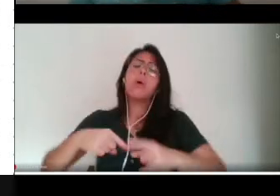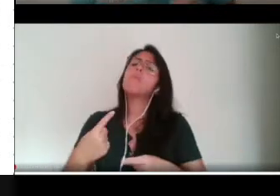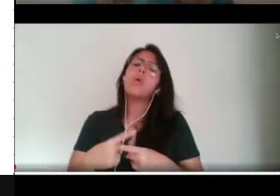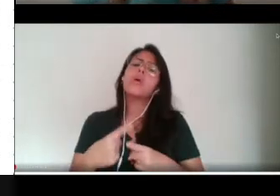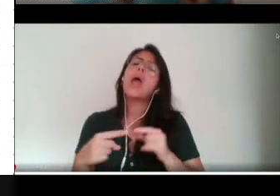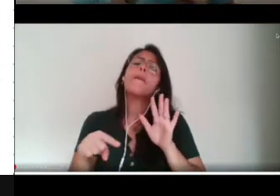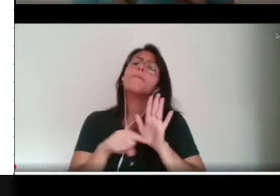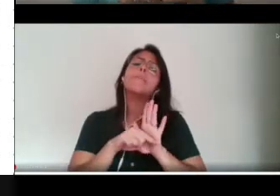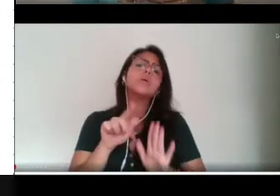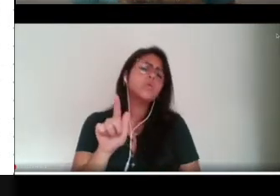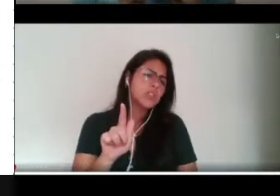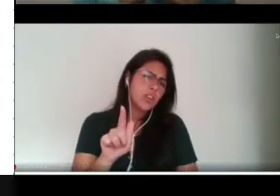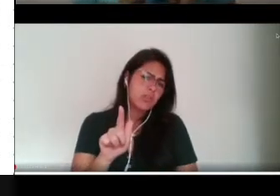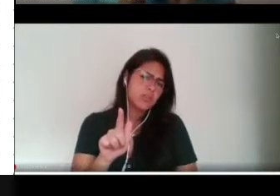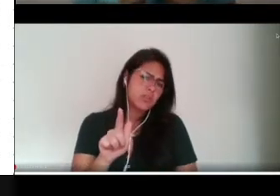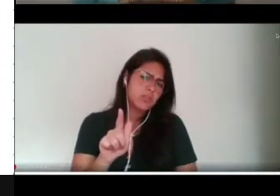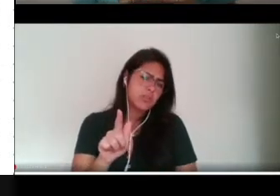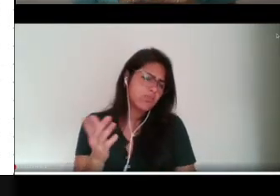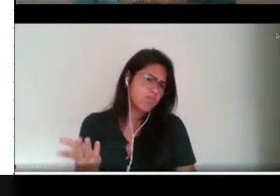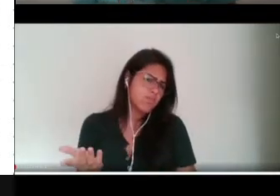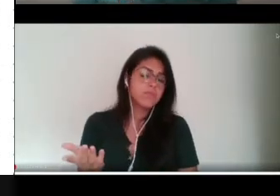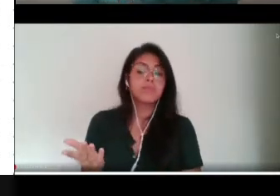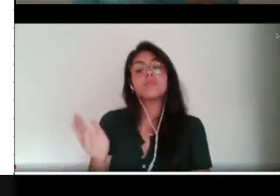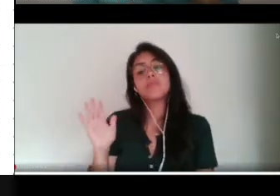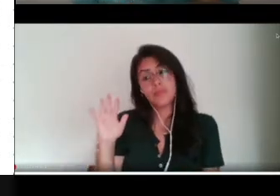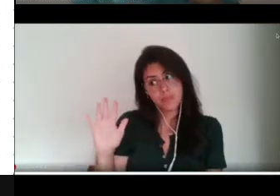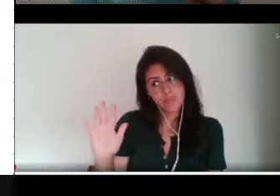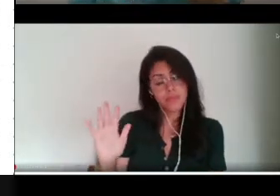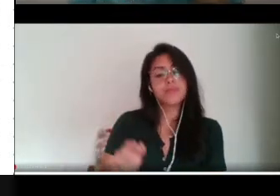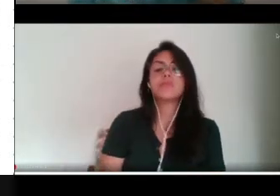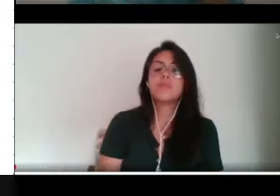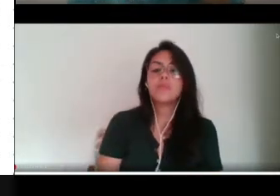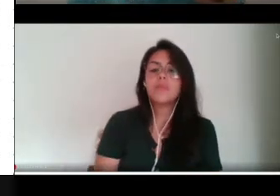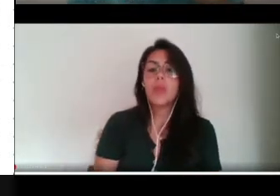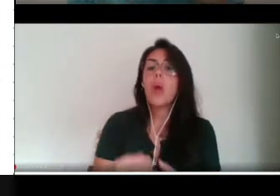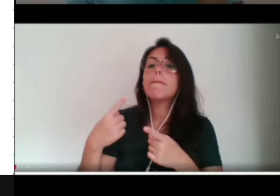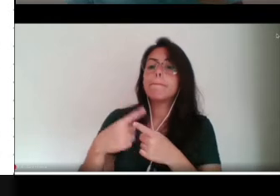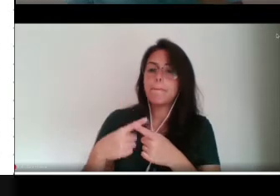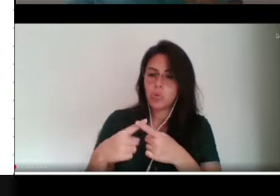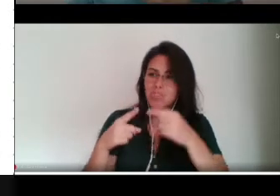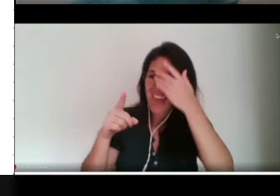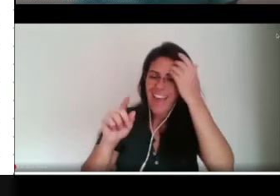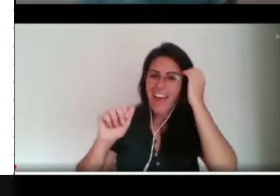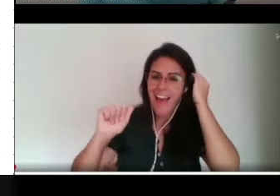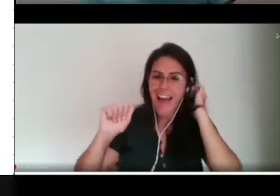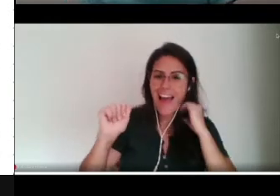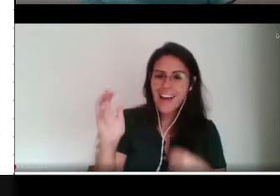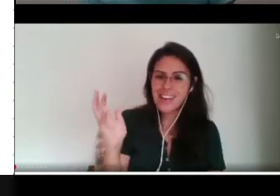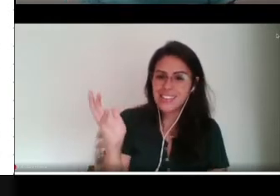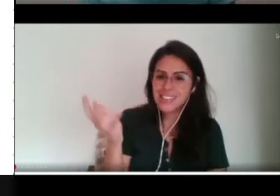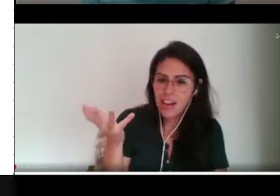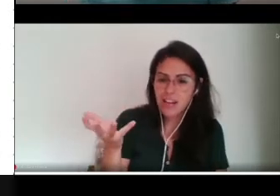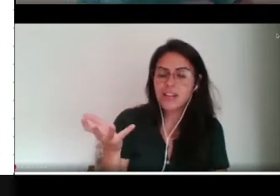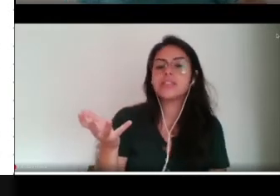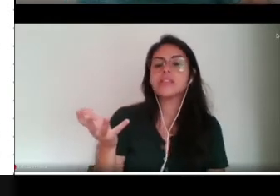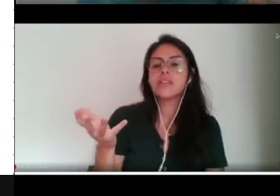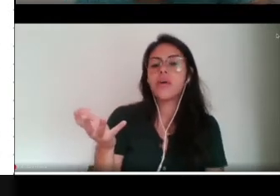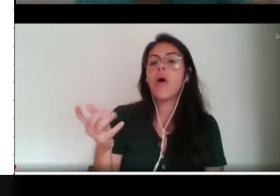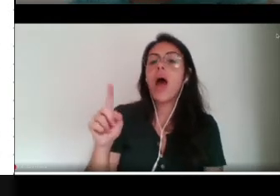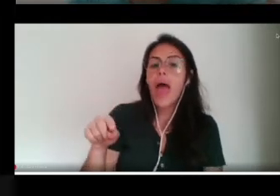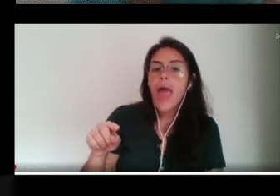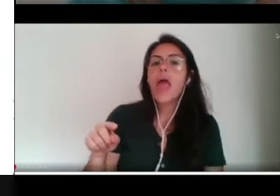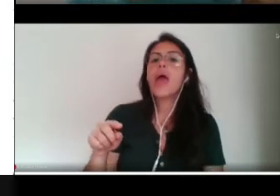Porque a aceleração você define a partir do sistema de coordenadas que você escolhe,